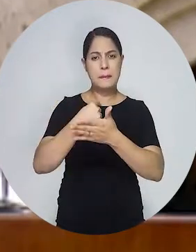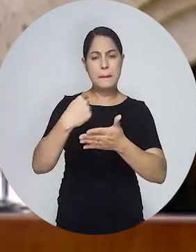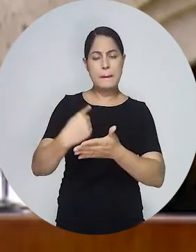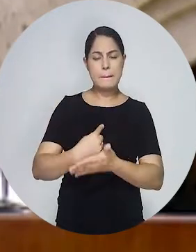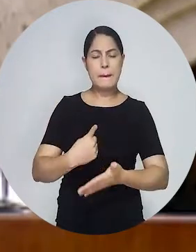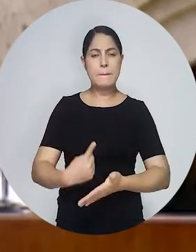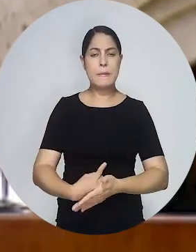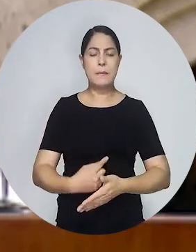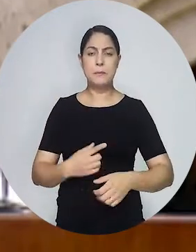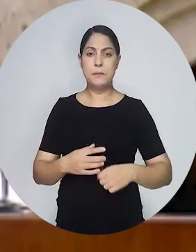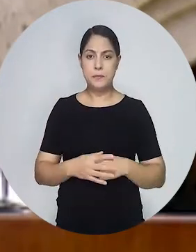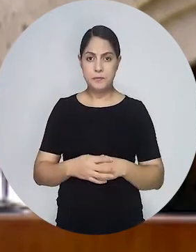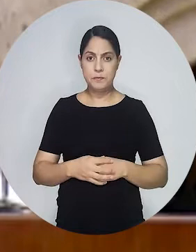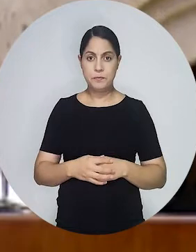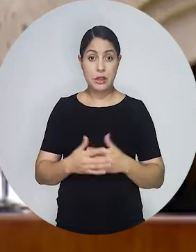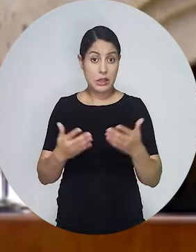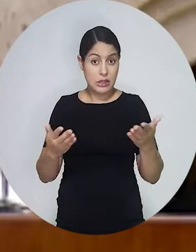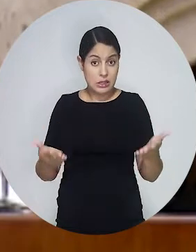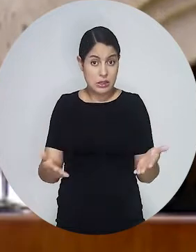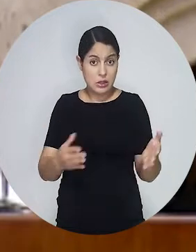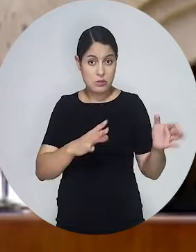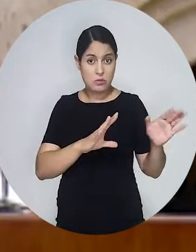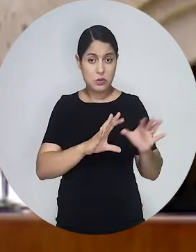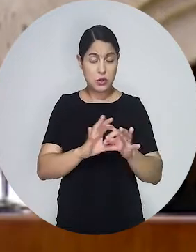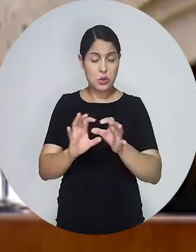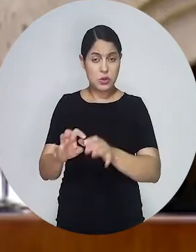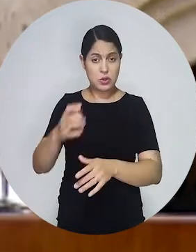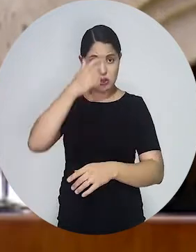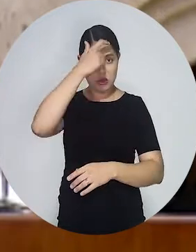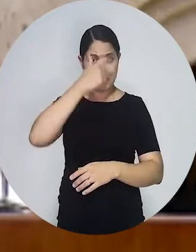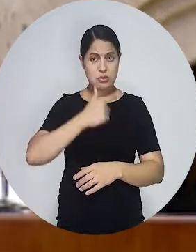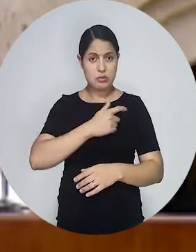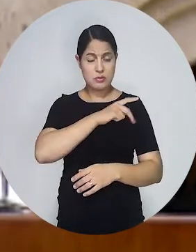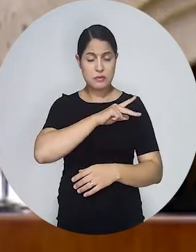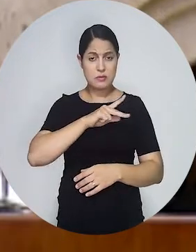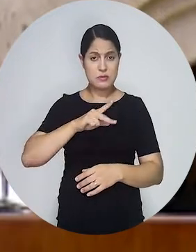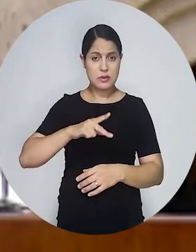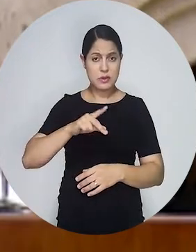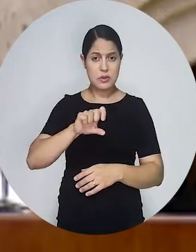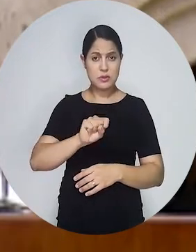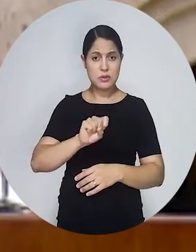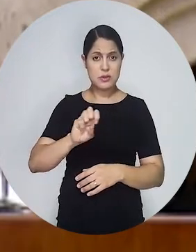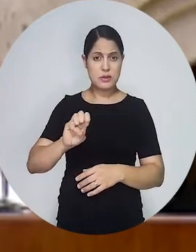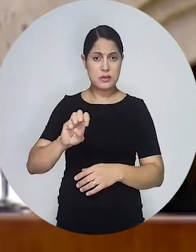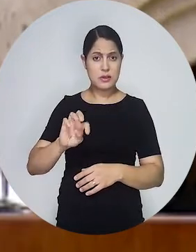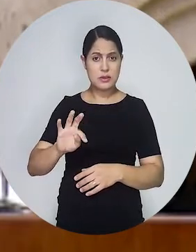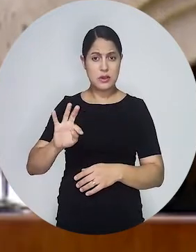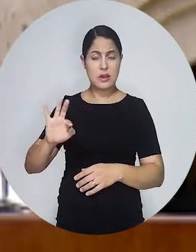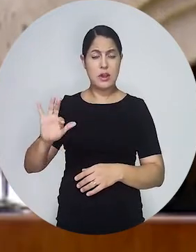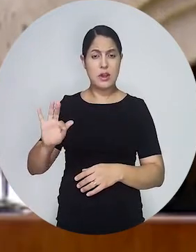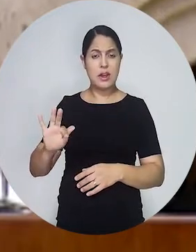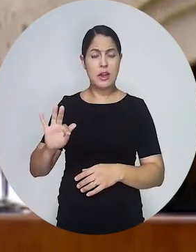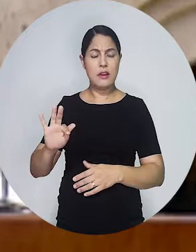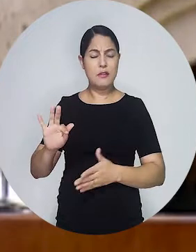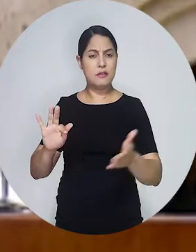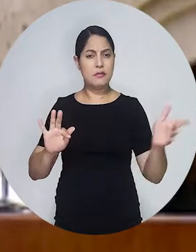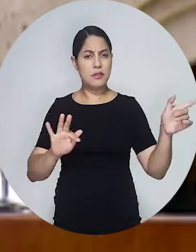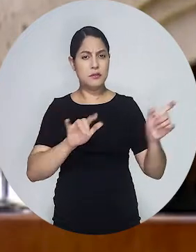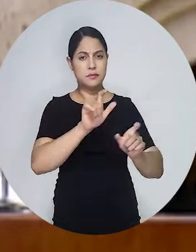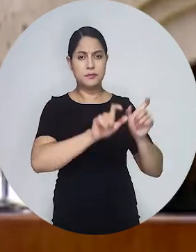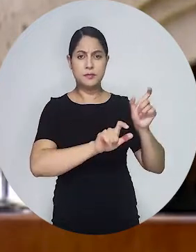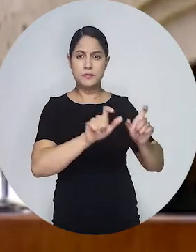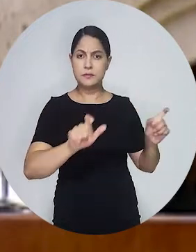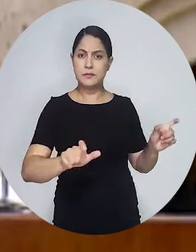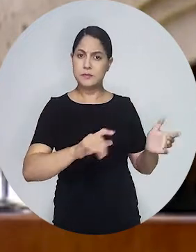nacionais. Imbuída dessa missão, esta presidência, sempre apoiada pelos membros da